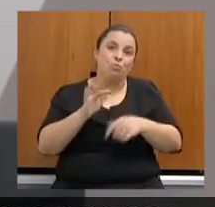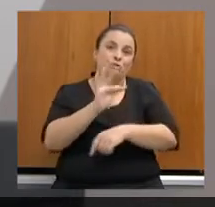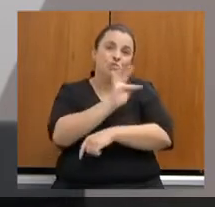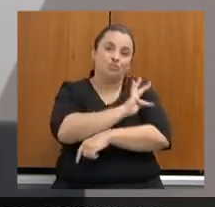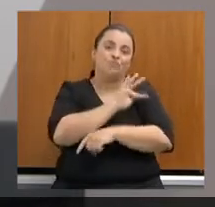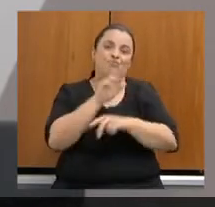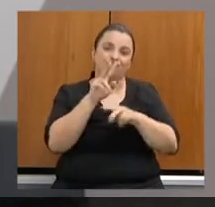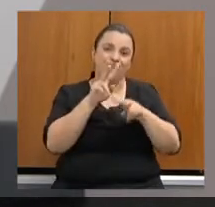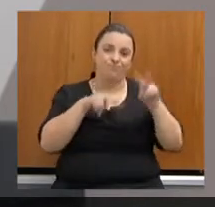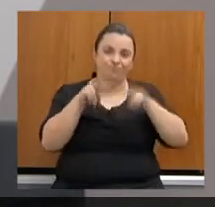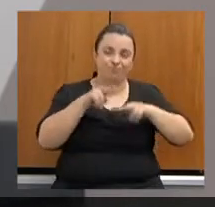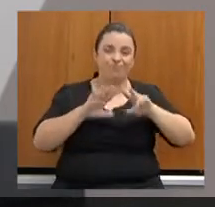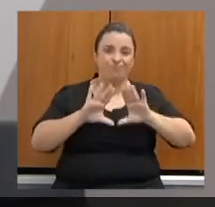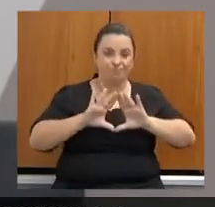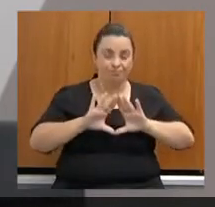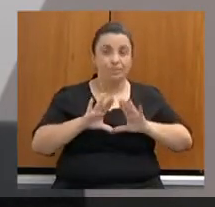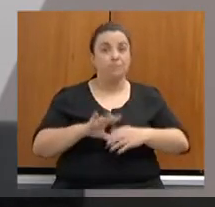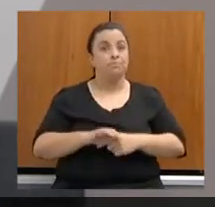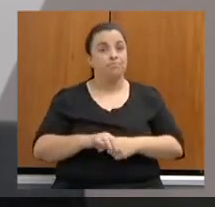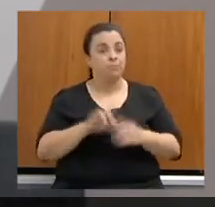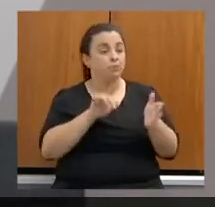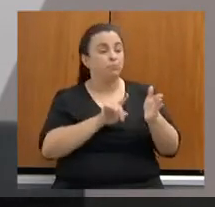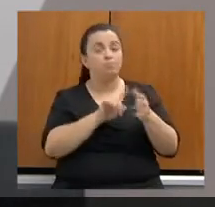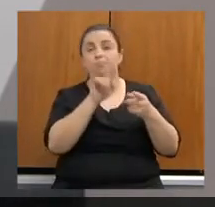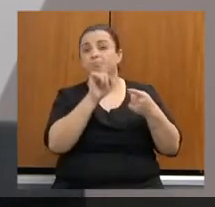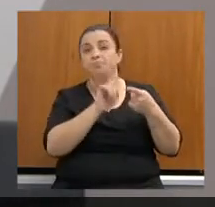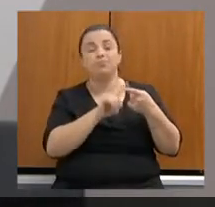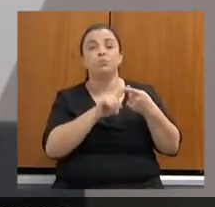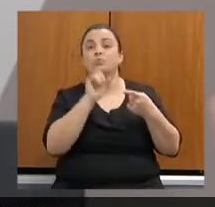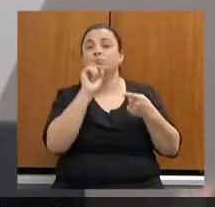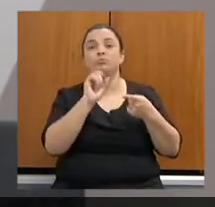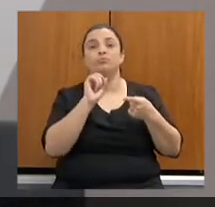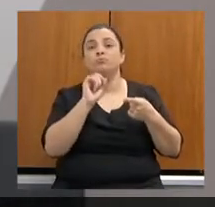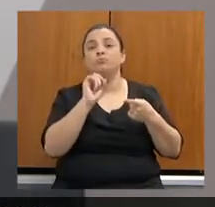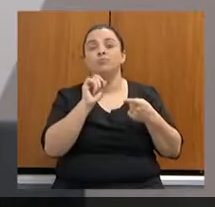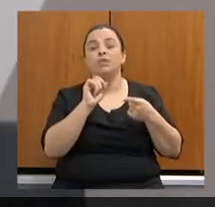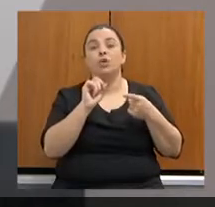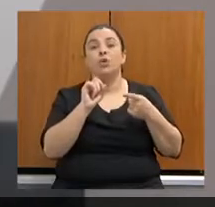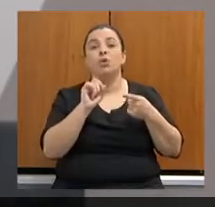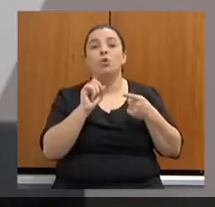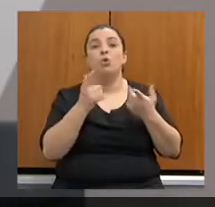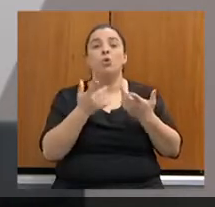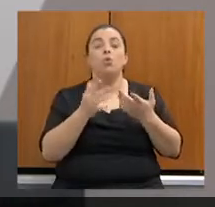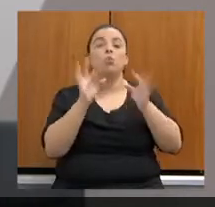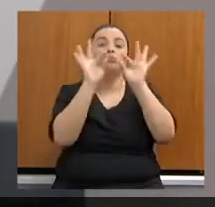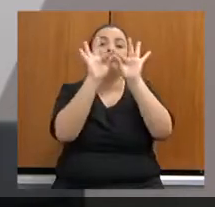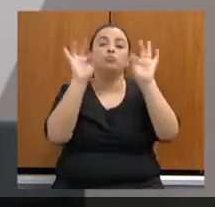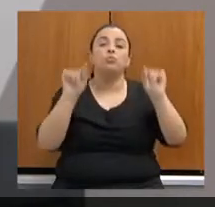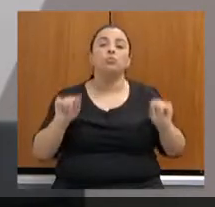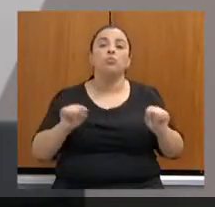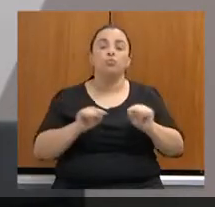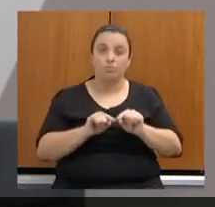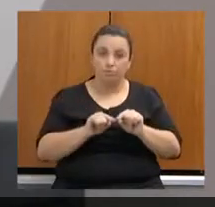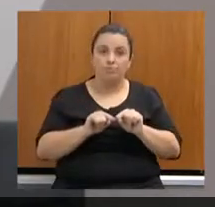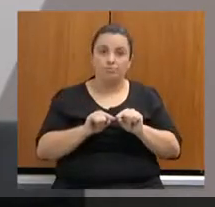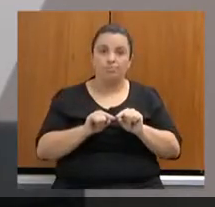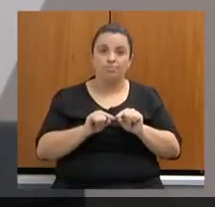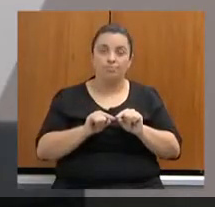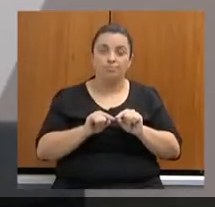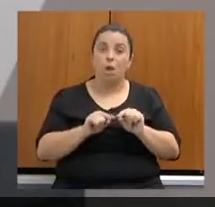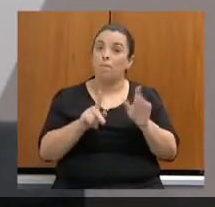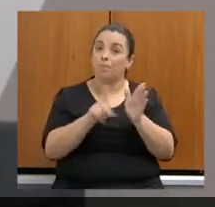Assembleia fiscaliza primeiro questionamento é a partir do Quadro dos servidores da secretaria